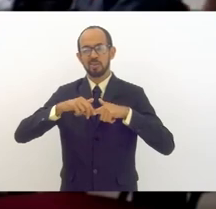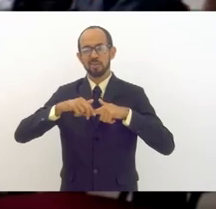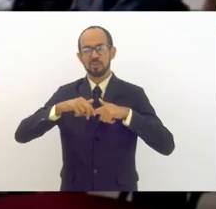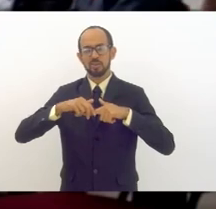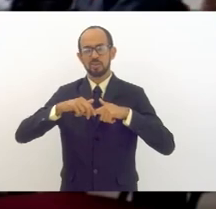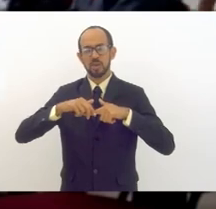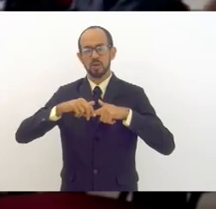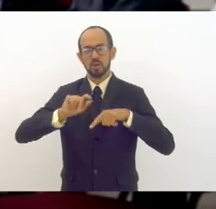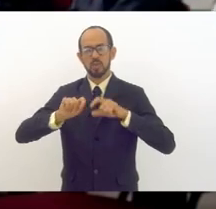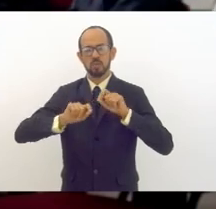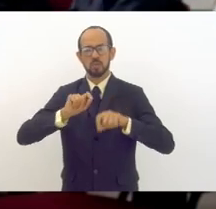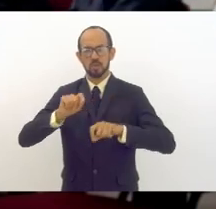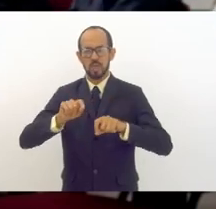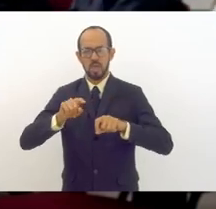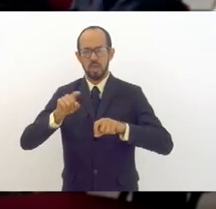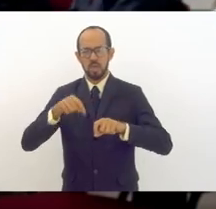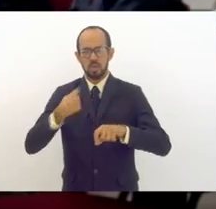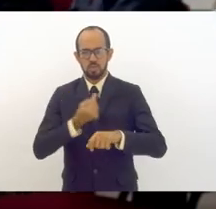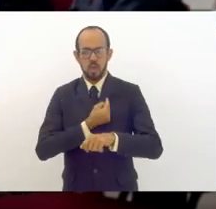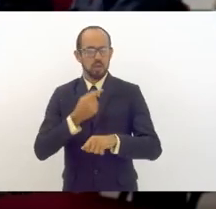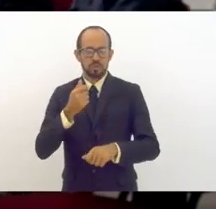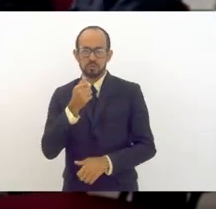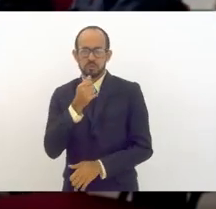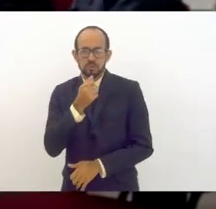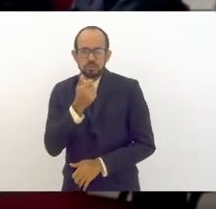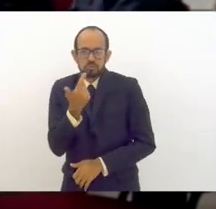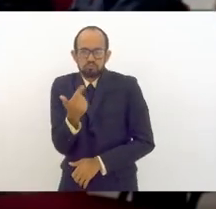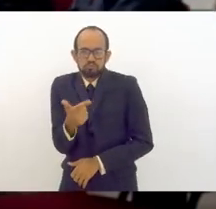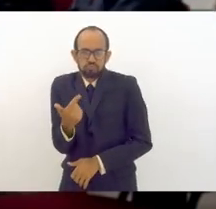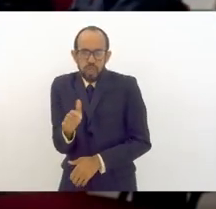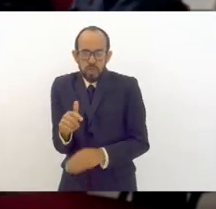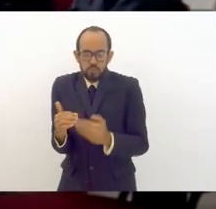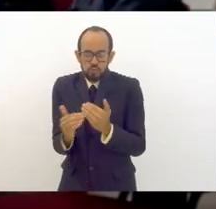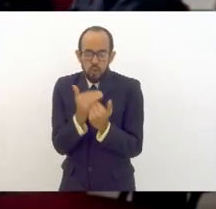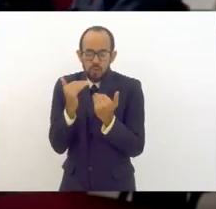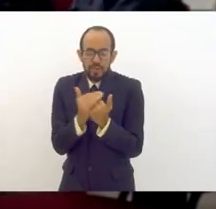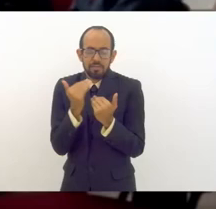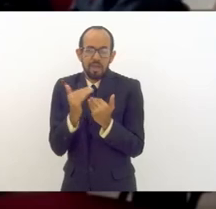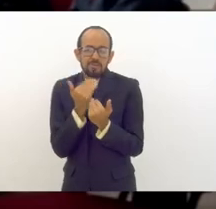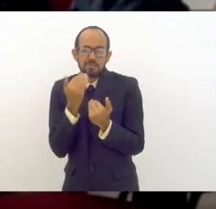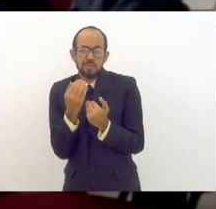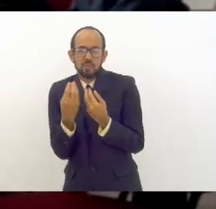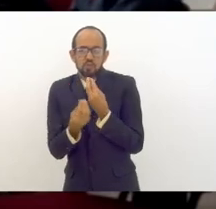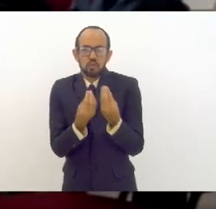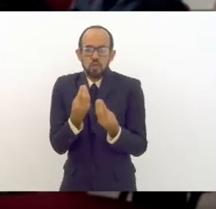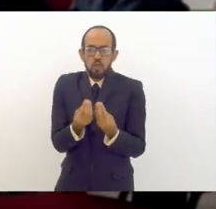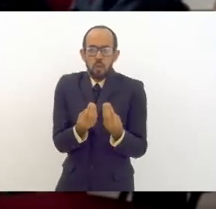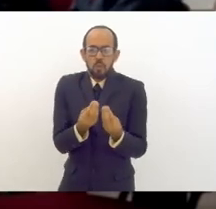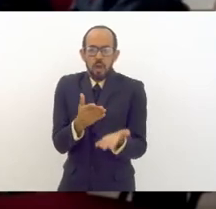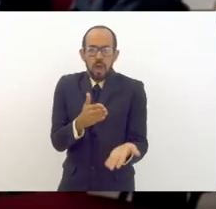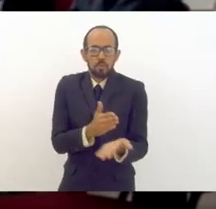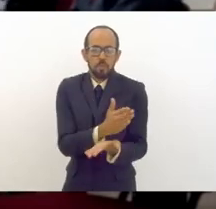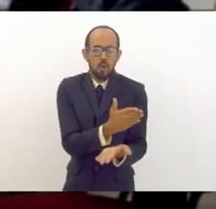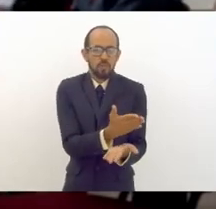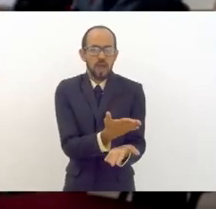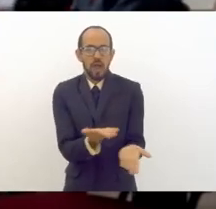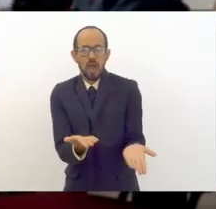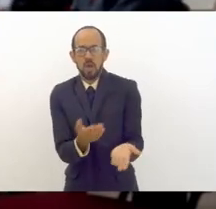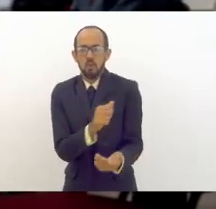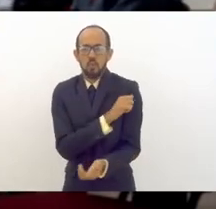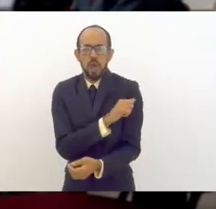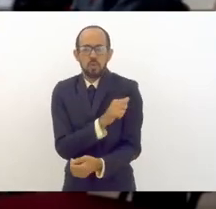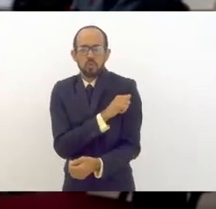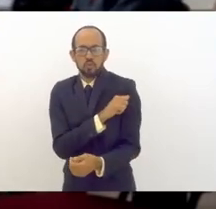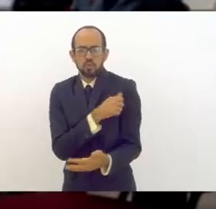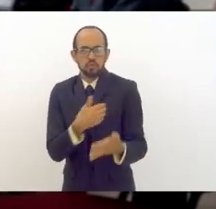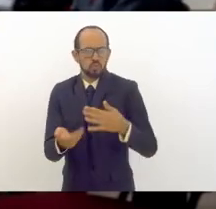né? Nós não temos nenhuma orientação de que aprove-se o aluno de